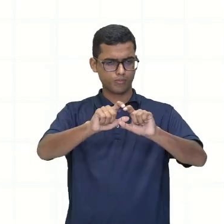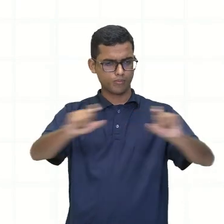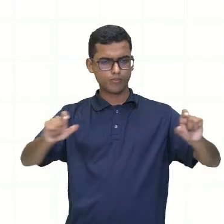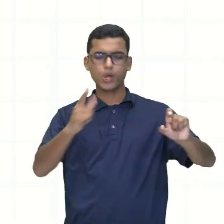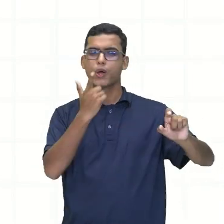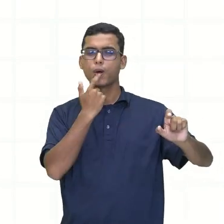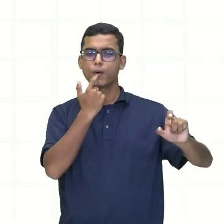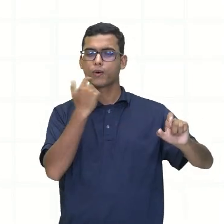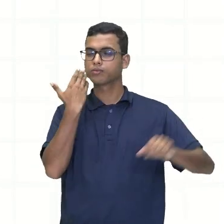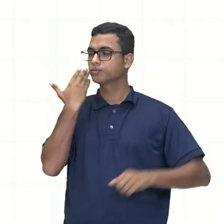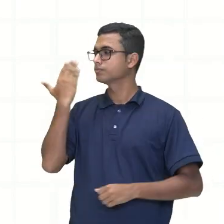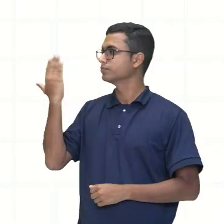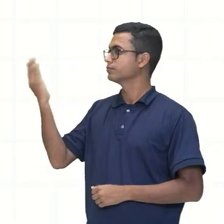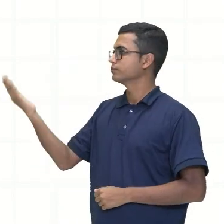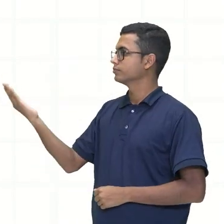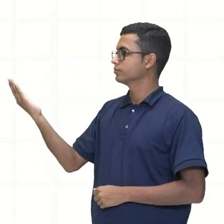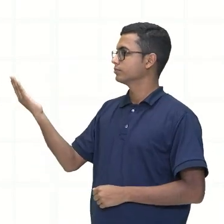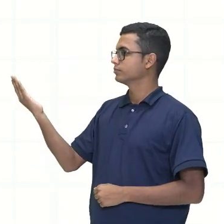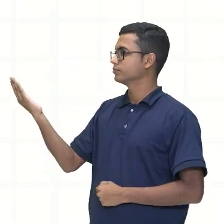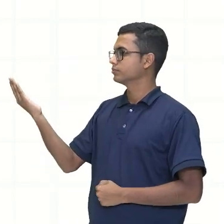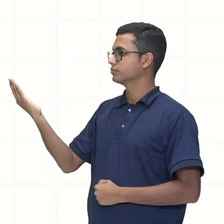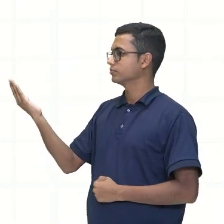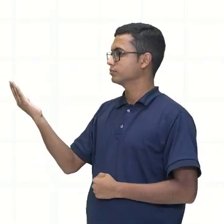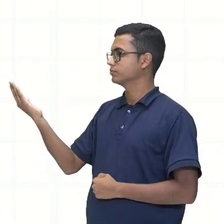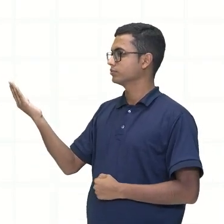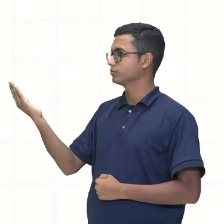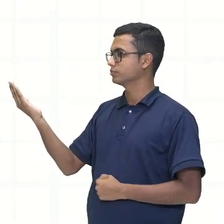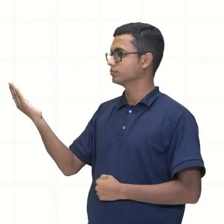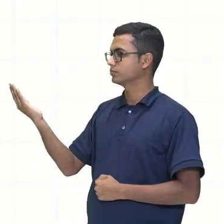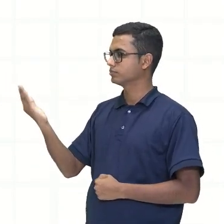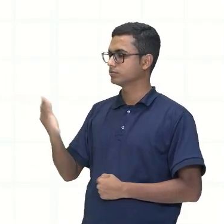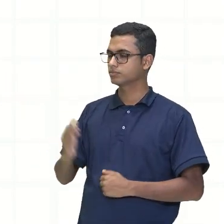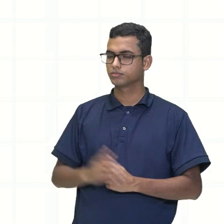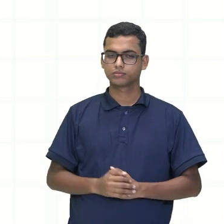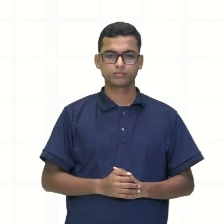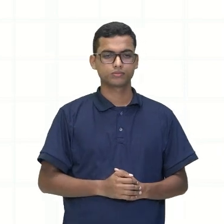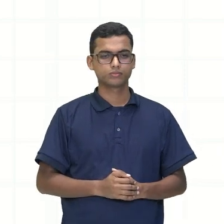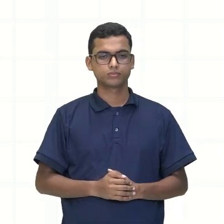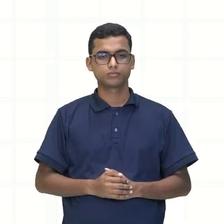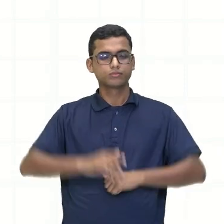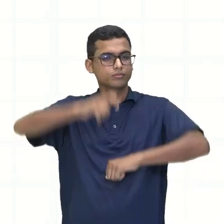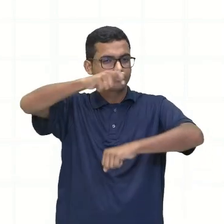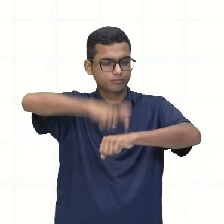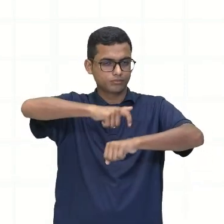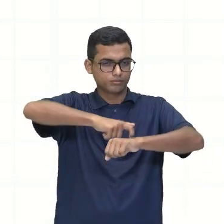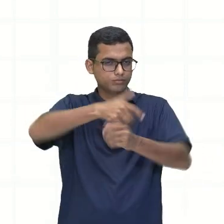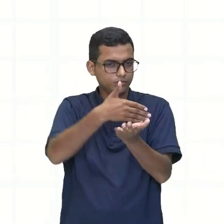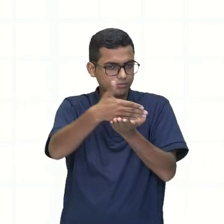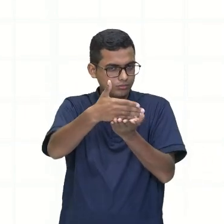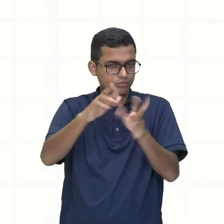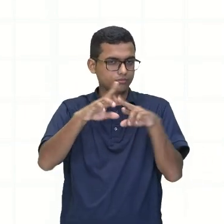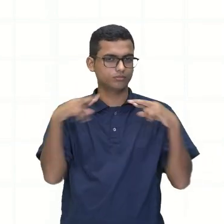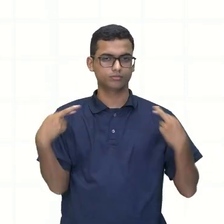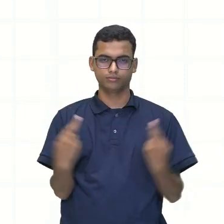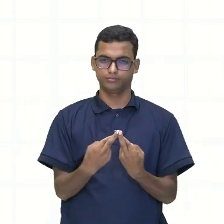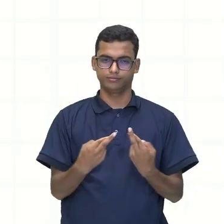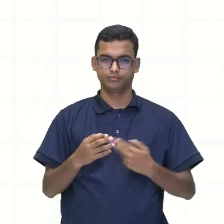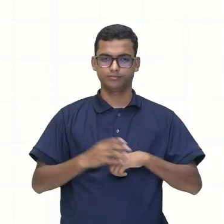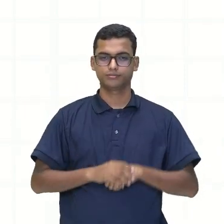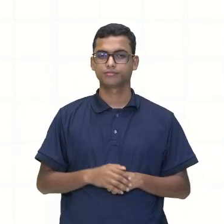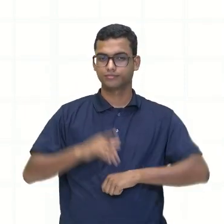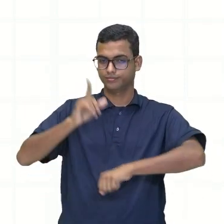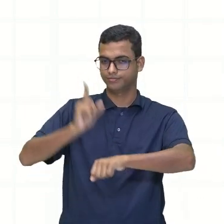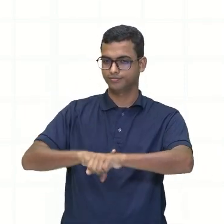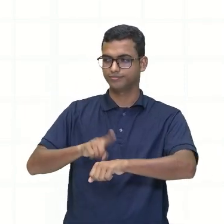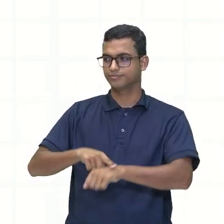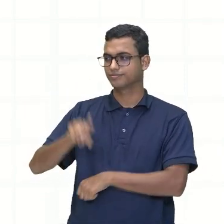At 5, digamos assim. Que horas começou a reunião? Aí eu digo às 5 da